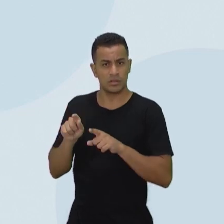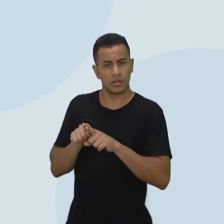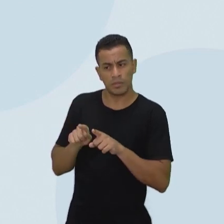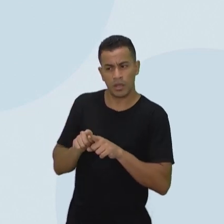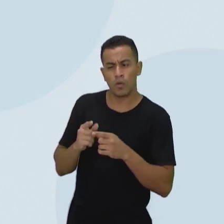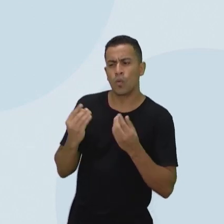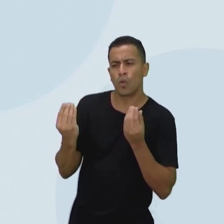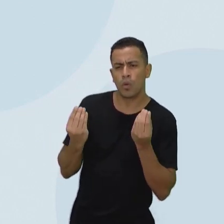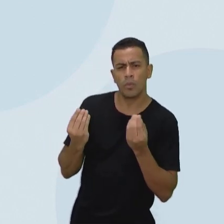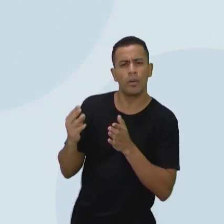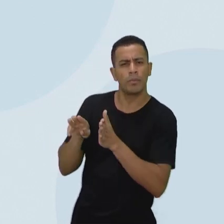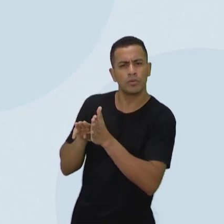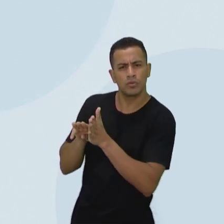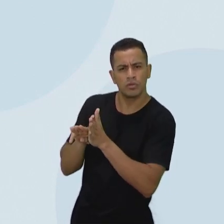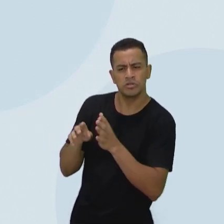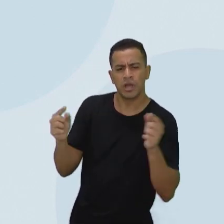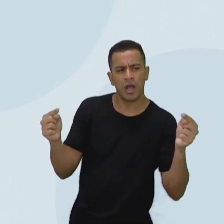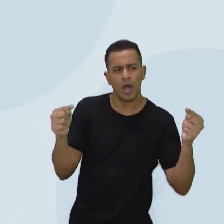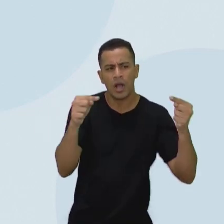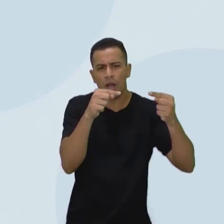e o processo de avaliação.